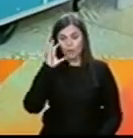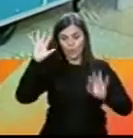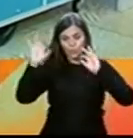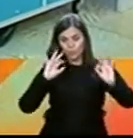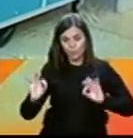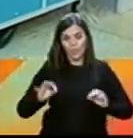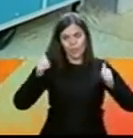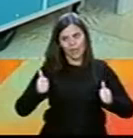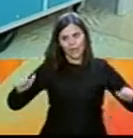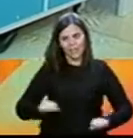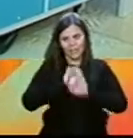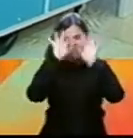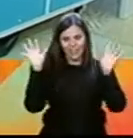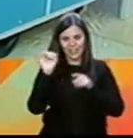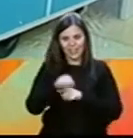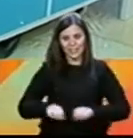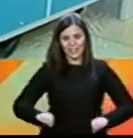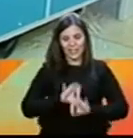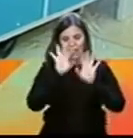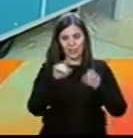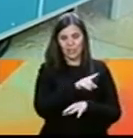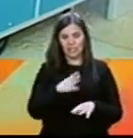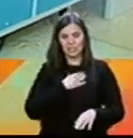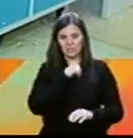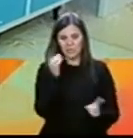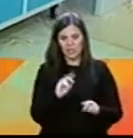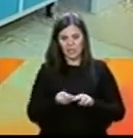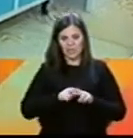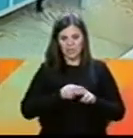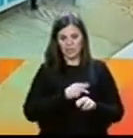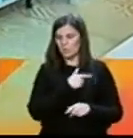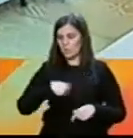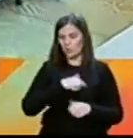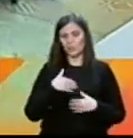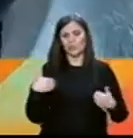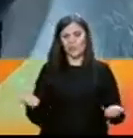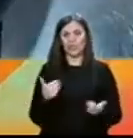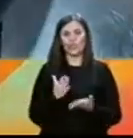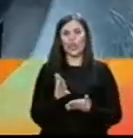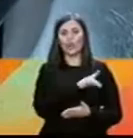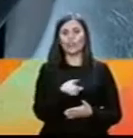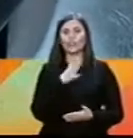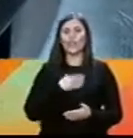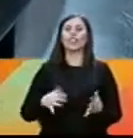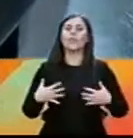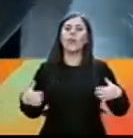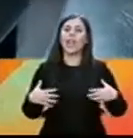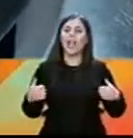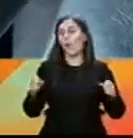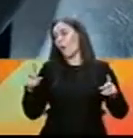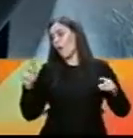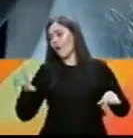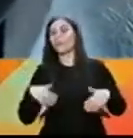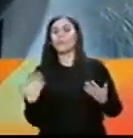bem. Portanto, eles não gostam de atum, portanto estamos à vontade. Ninguém gosta de atum. Toda a gente gosta só de bacalhau. Pronto. E para